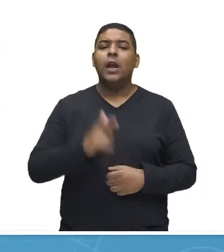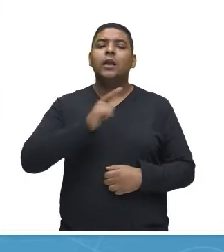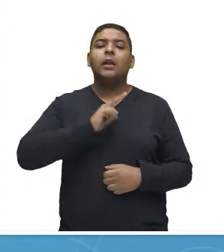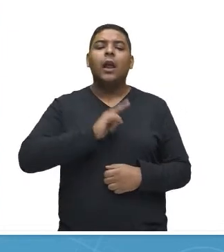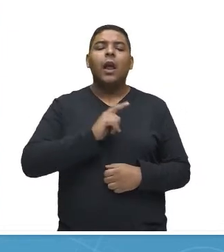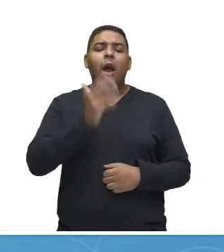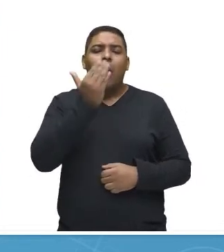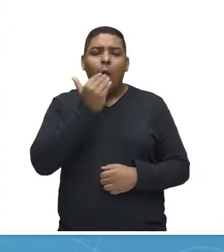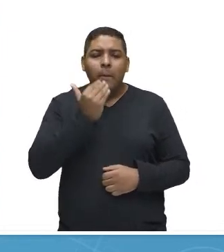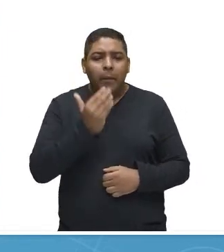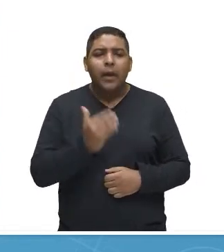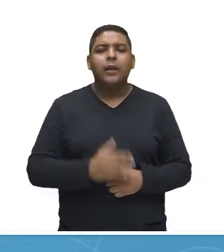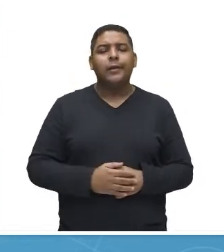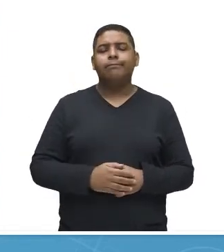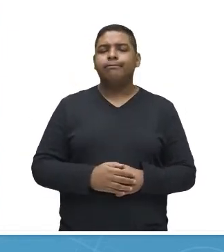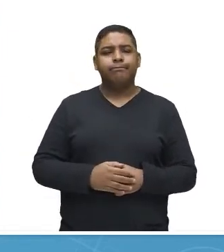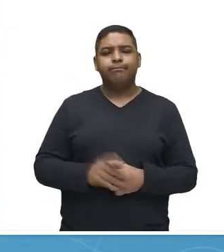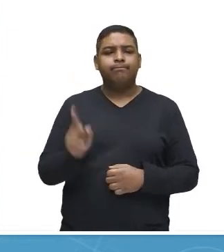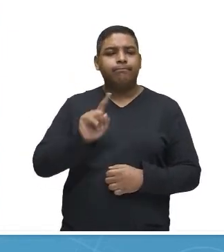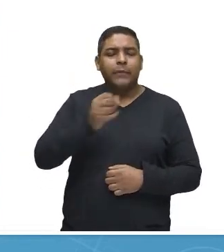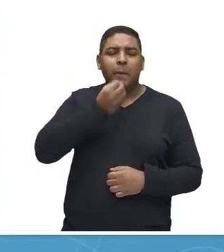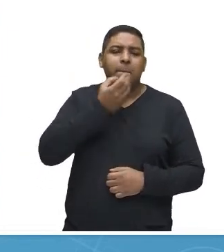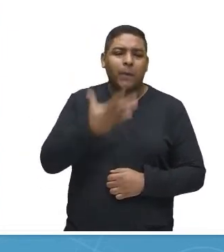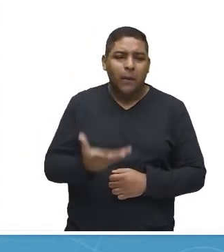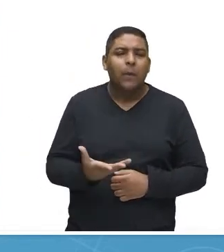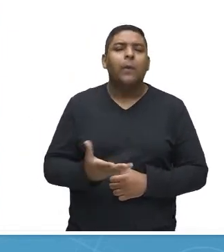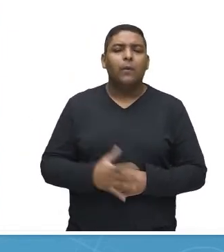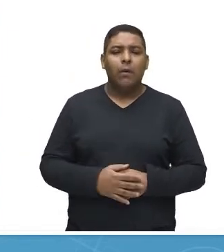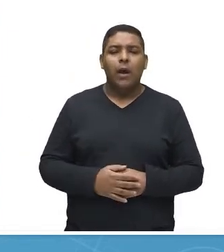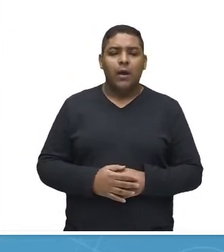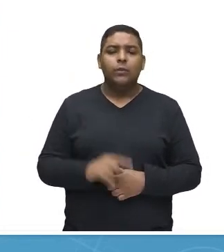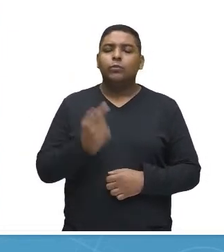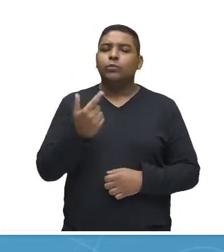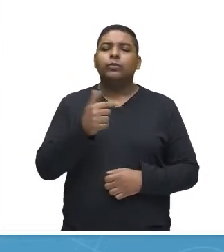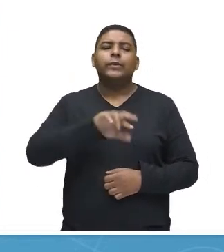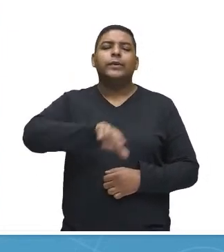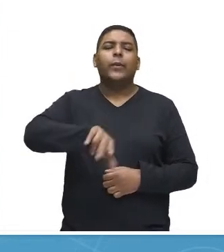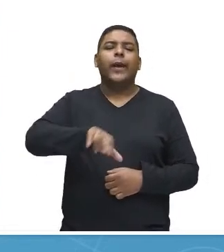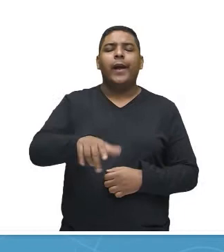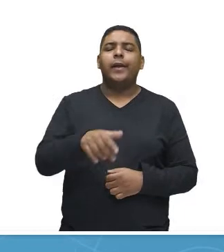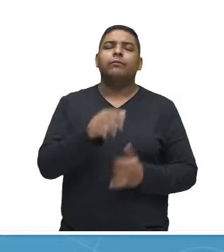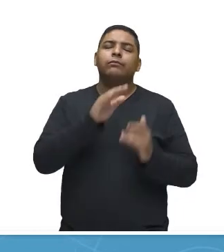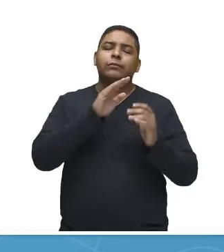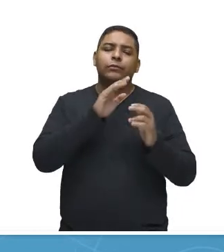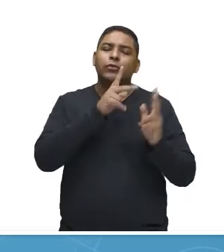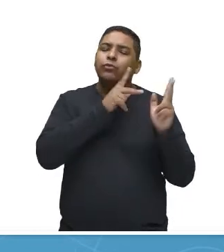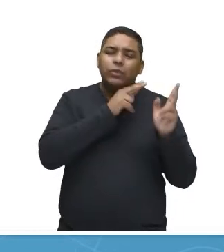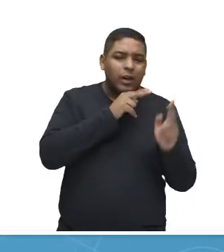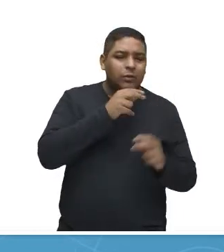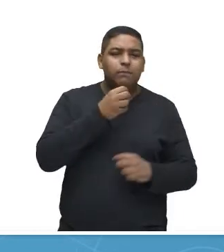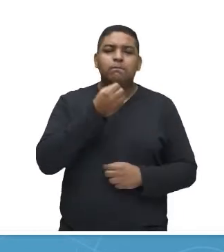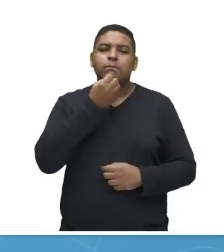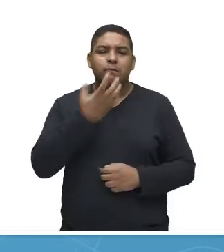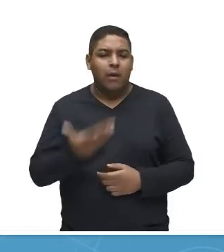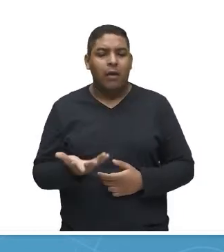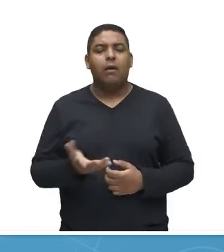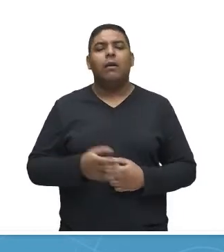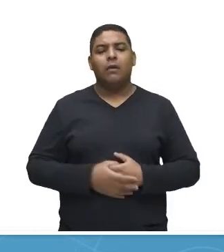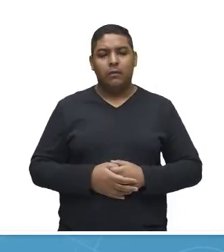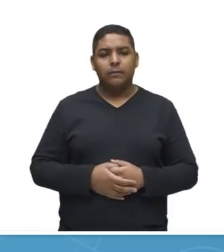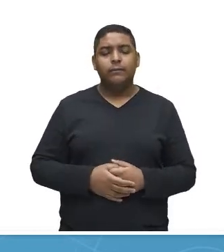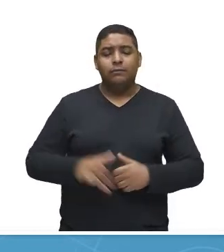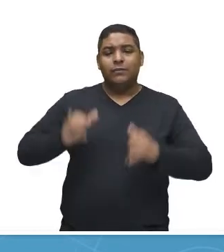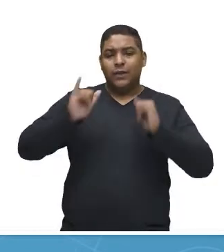desregrada, se a gente não descansa bem durante o sono, né? Então, ser uma pessoa